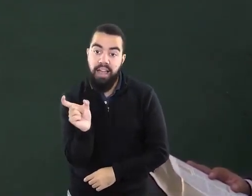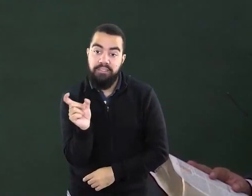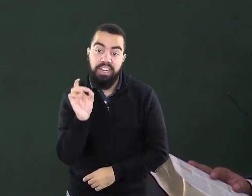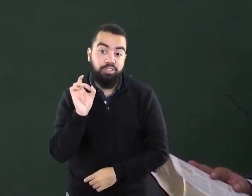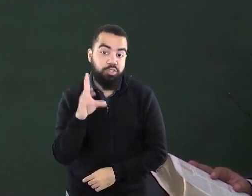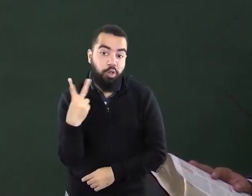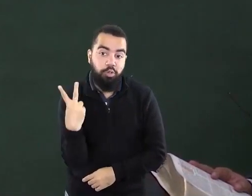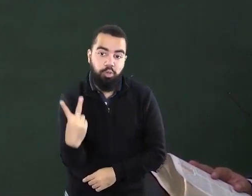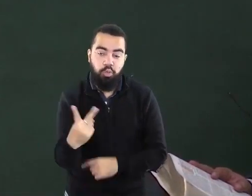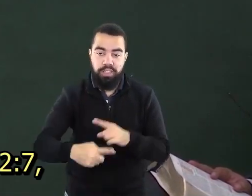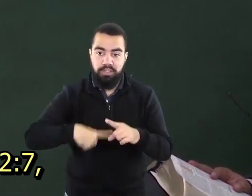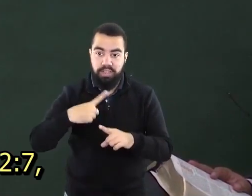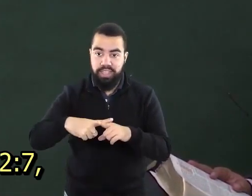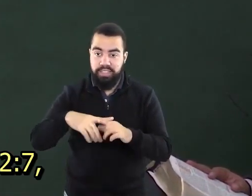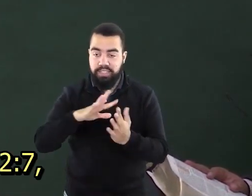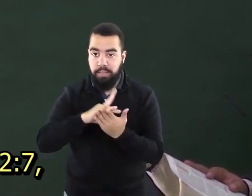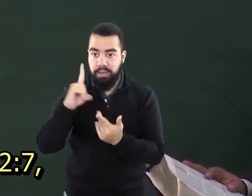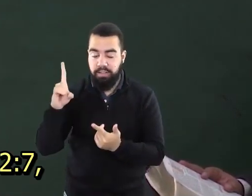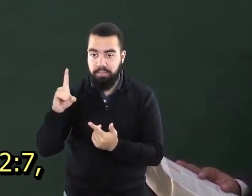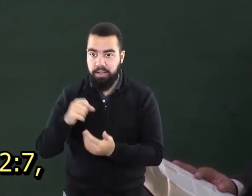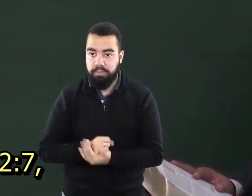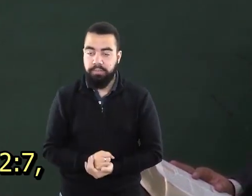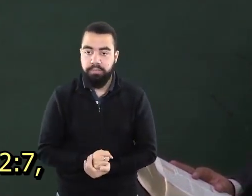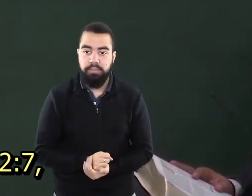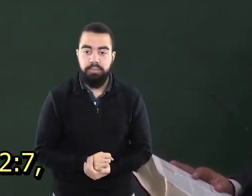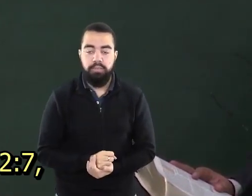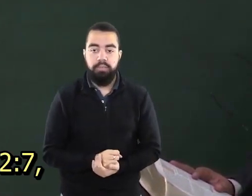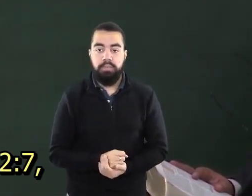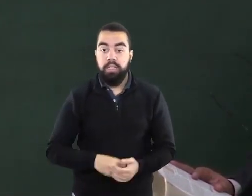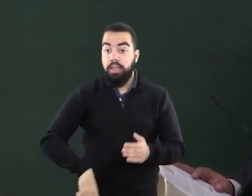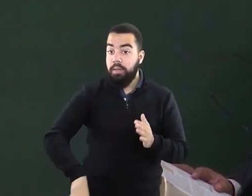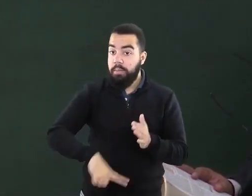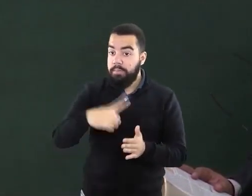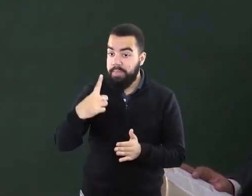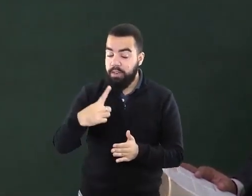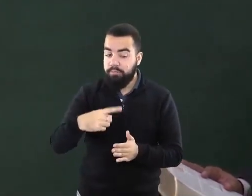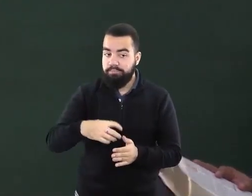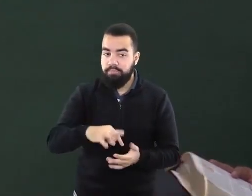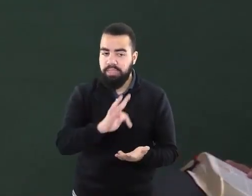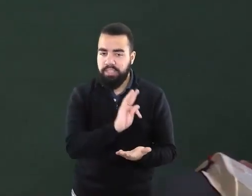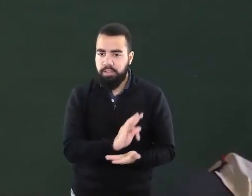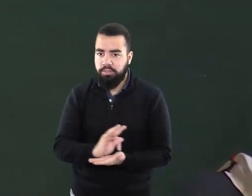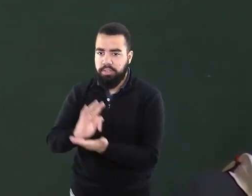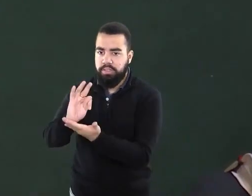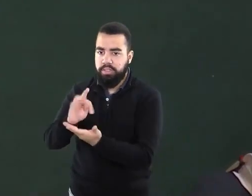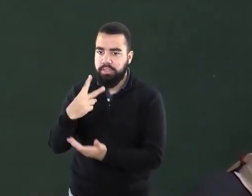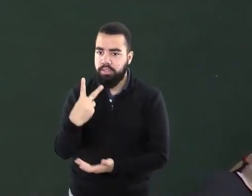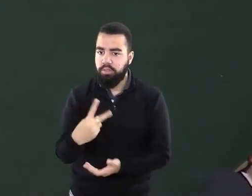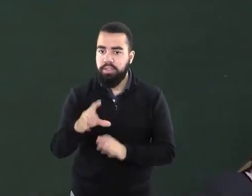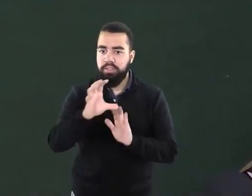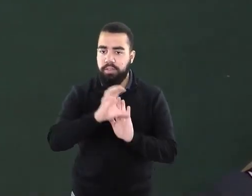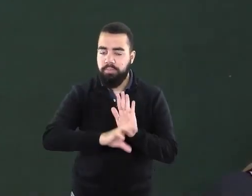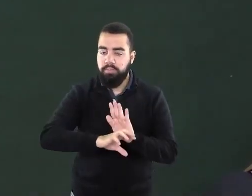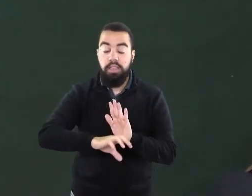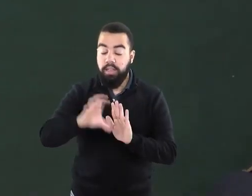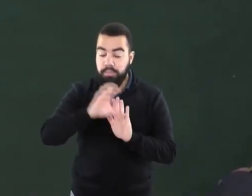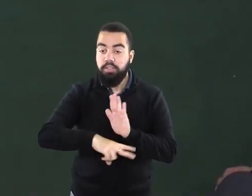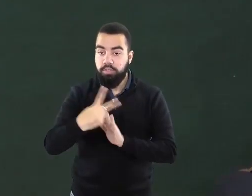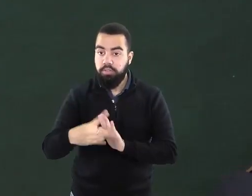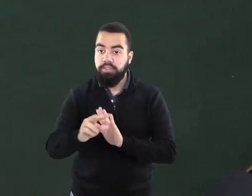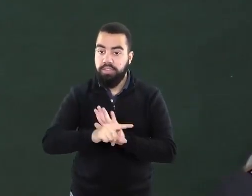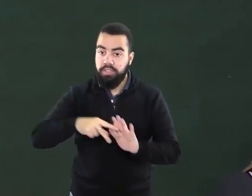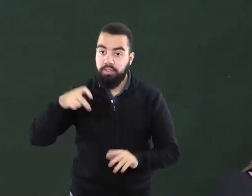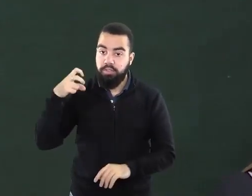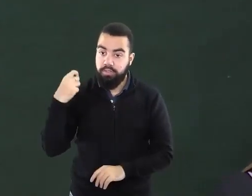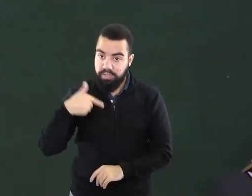em Efésios 5:29 e em 1 Tessalonicenses 2:7. E lá está escrito